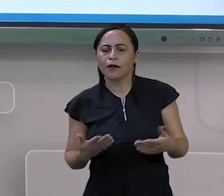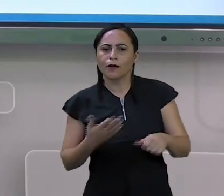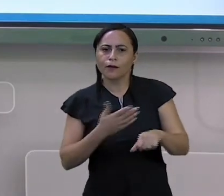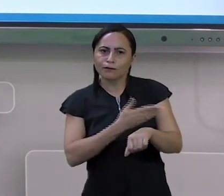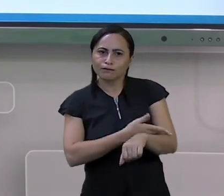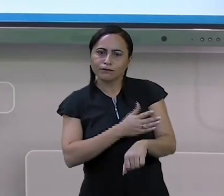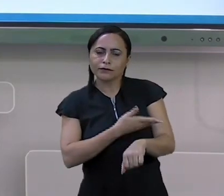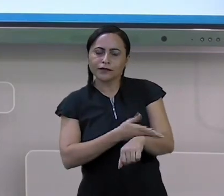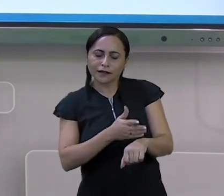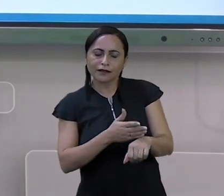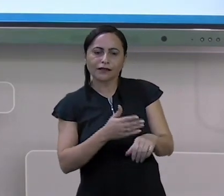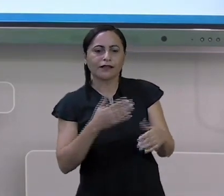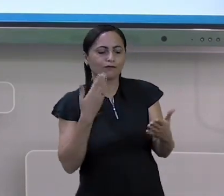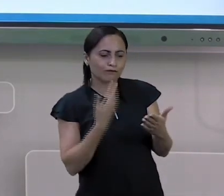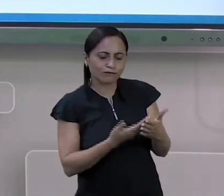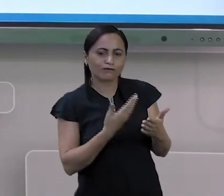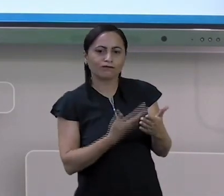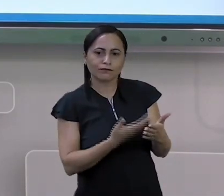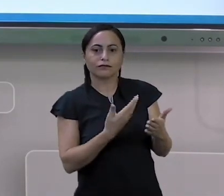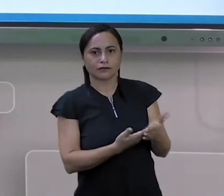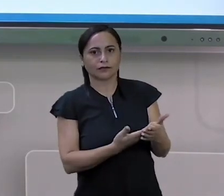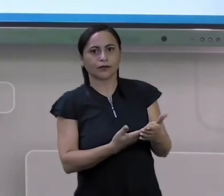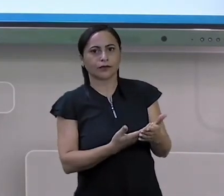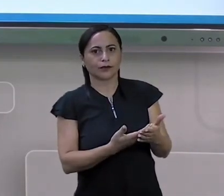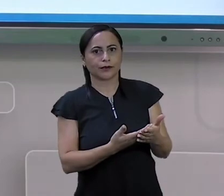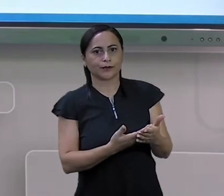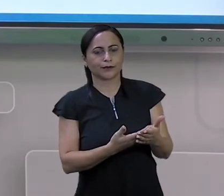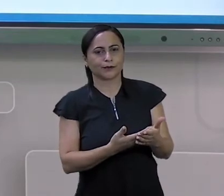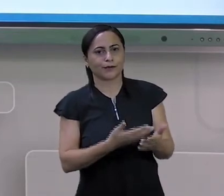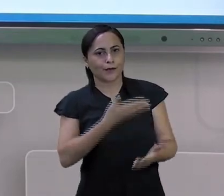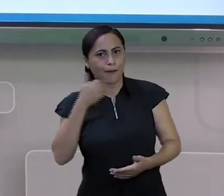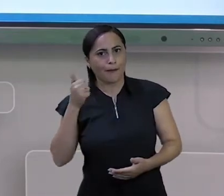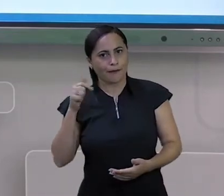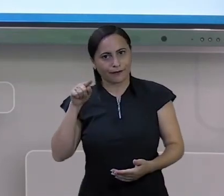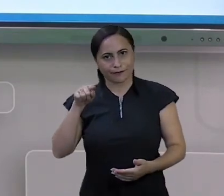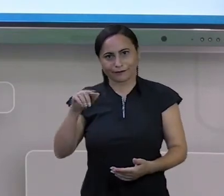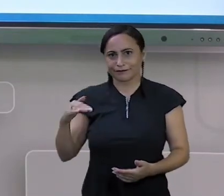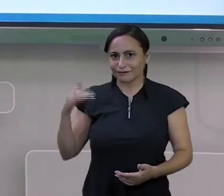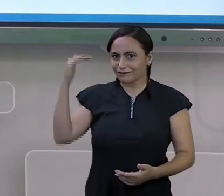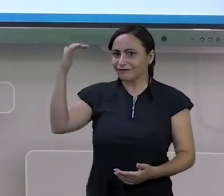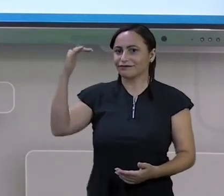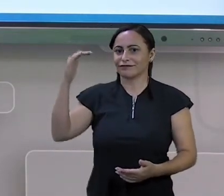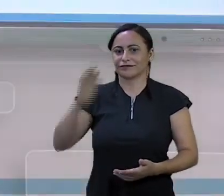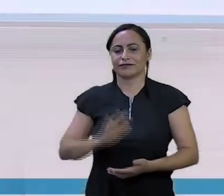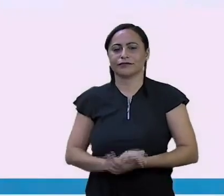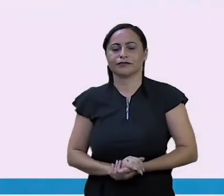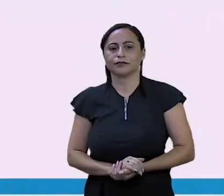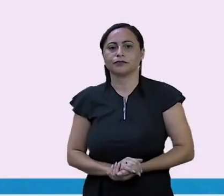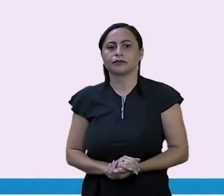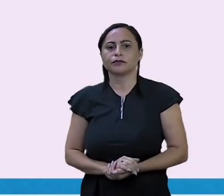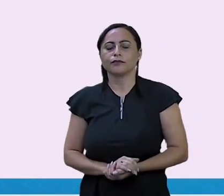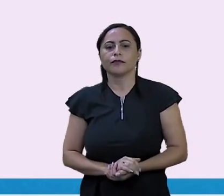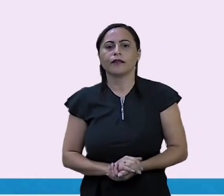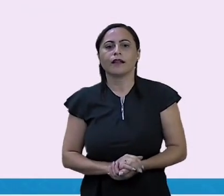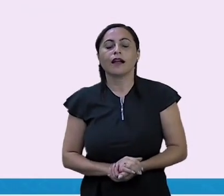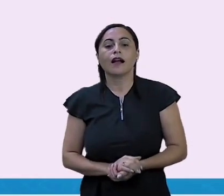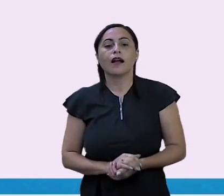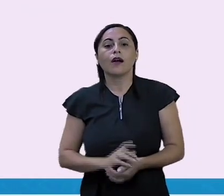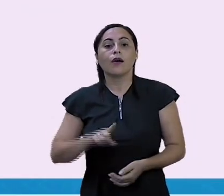a ação de estudar. Você só tem a ganhar. Outra atividade. Complete